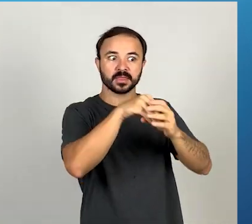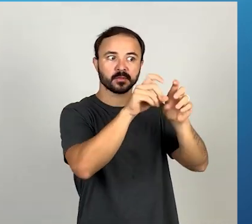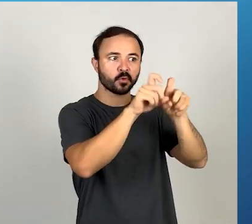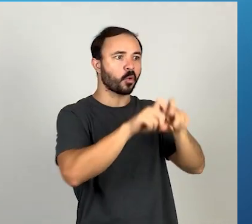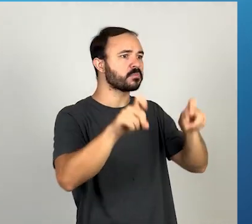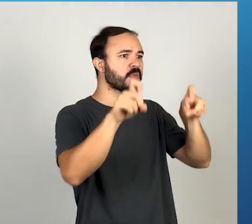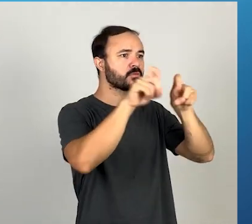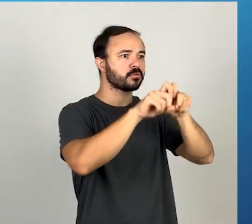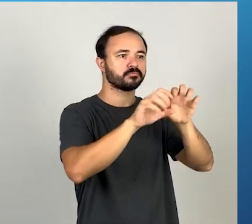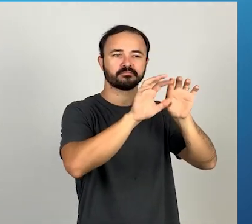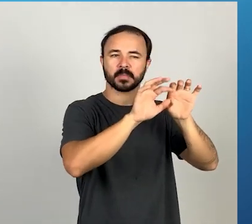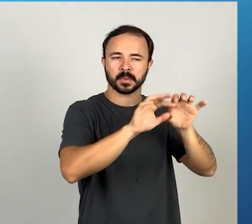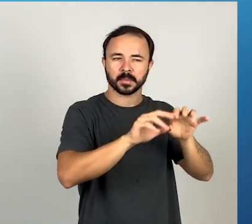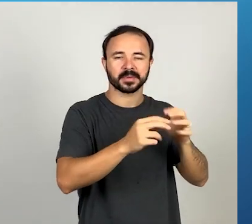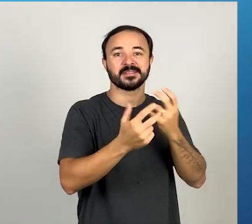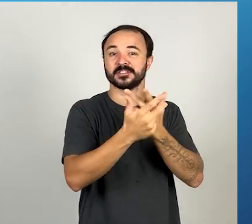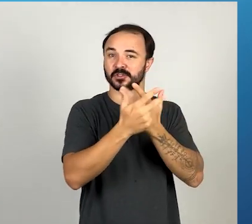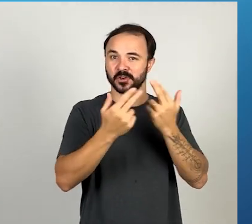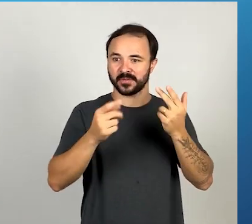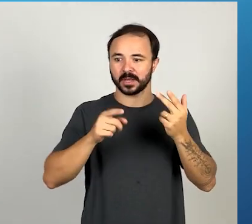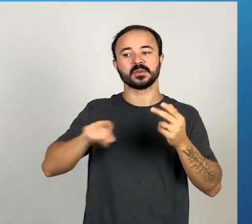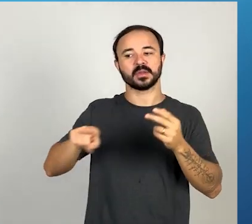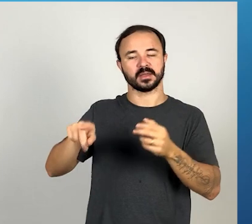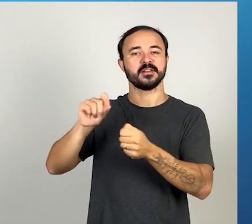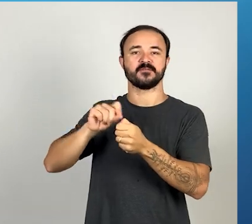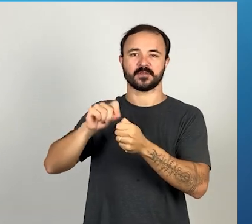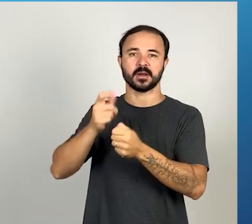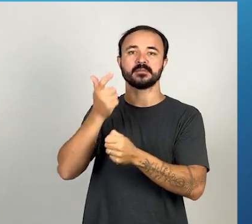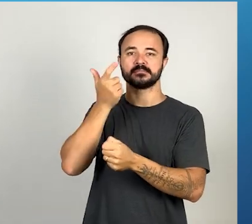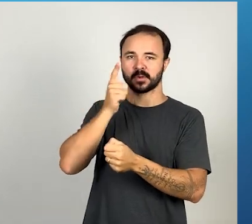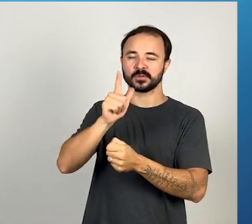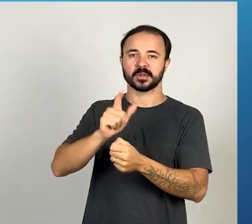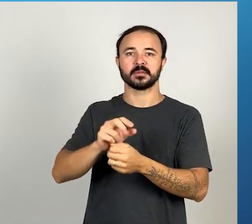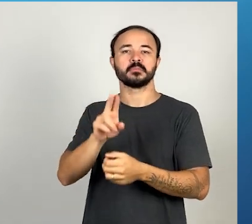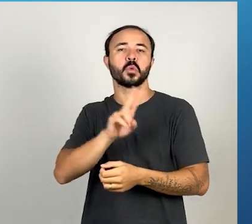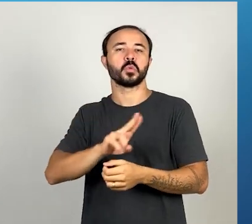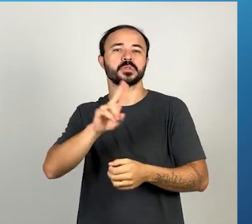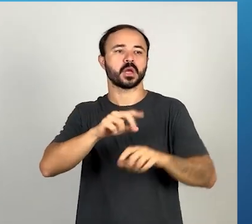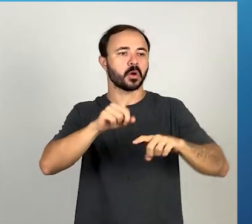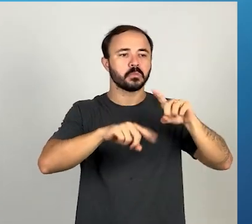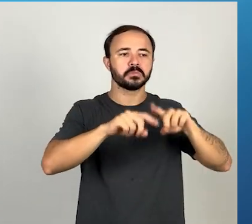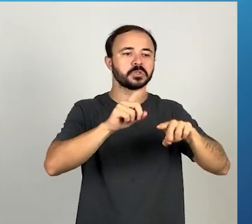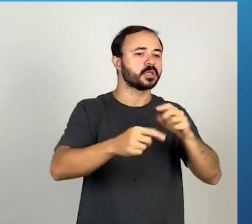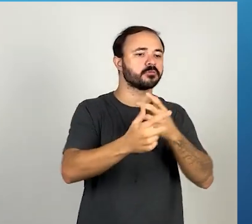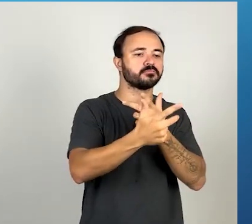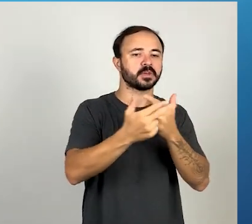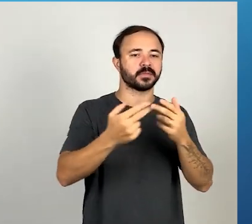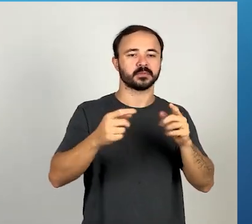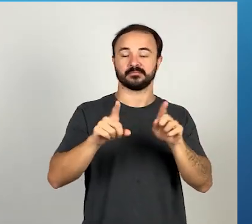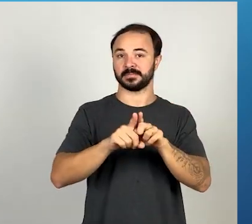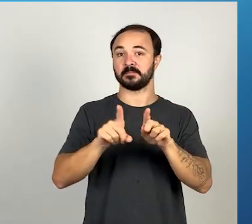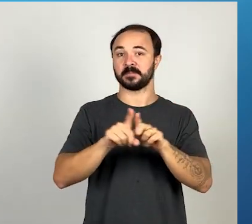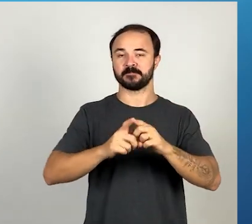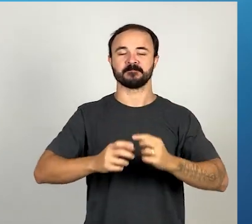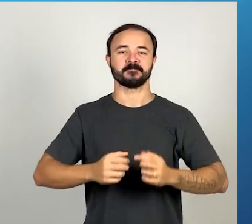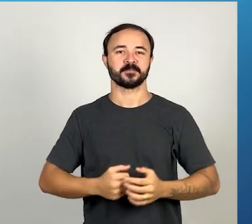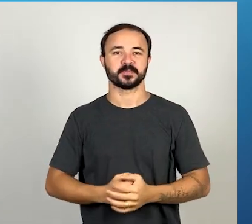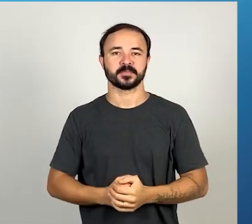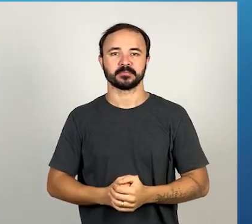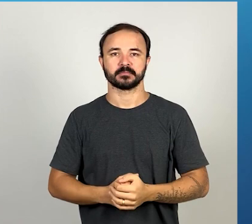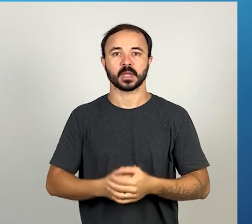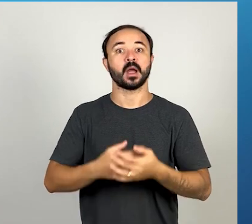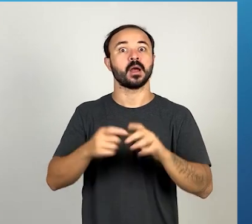diversos tipos de funcionalidades utilizando equipamentos. E por falar em